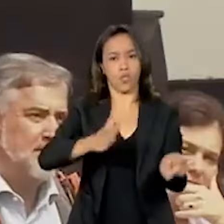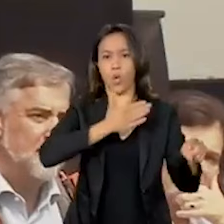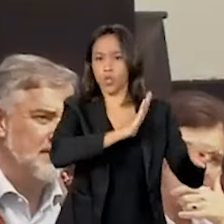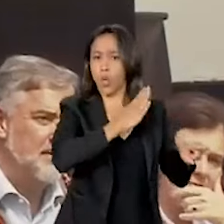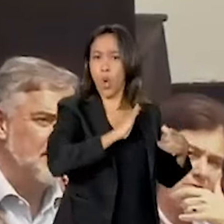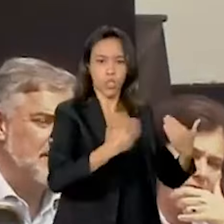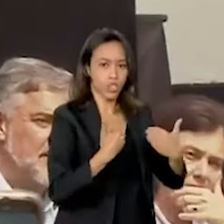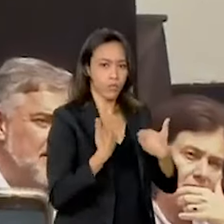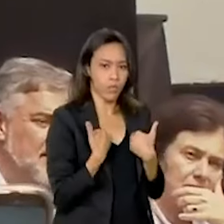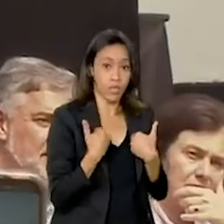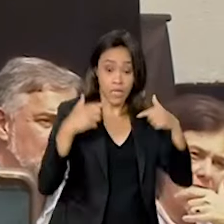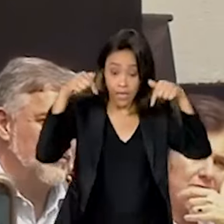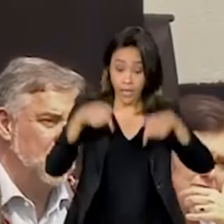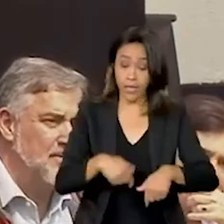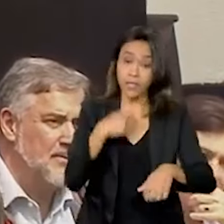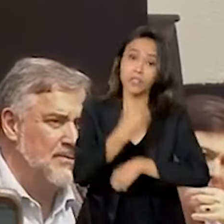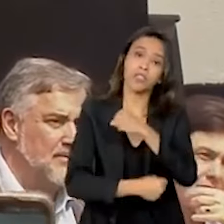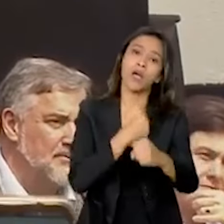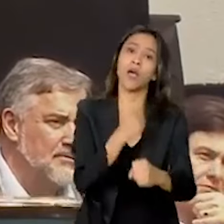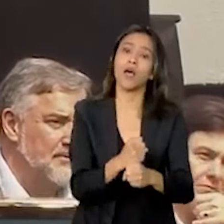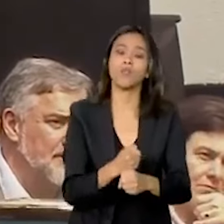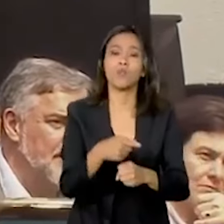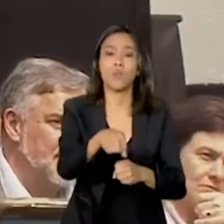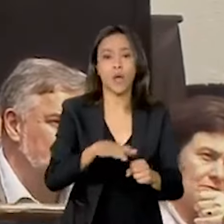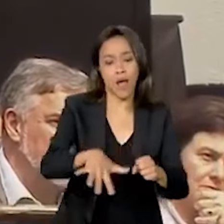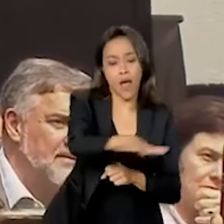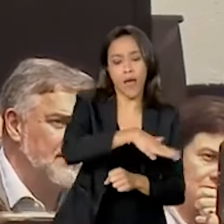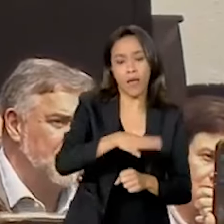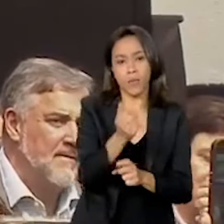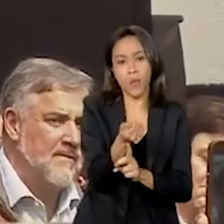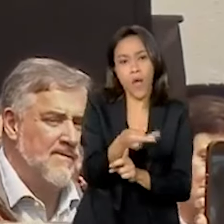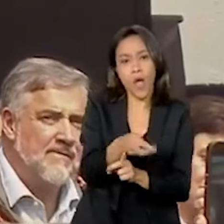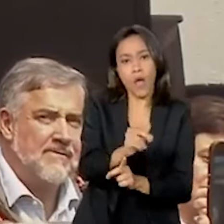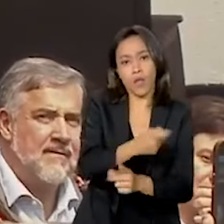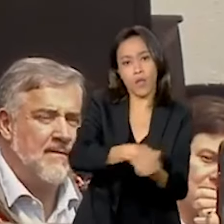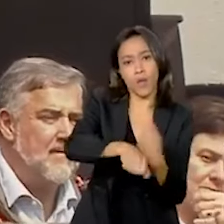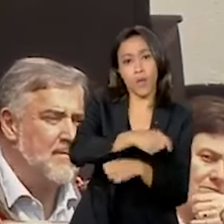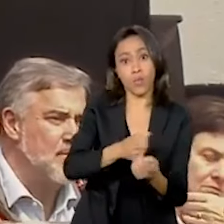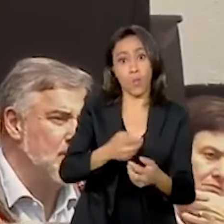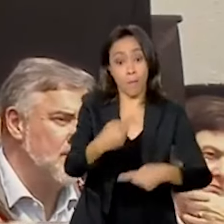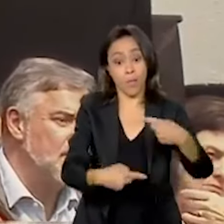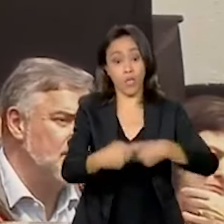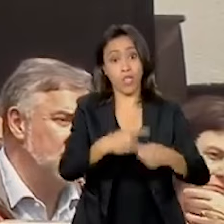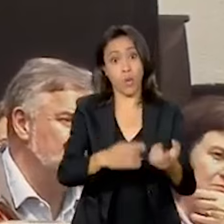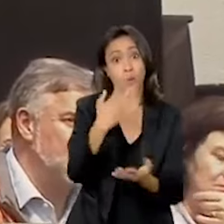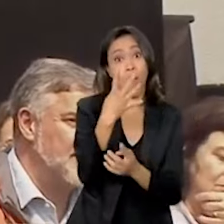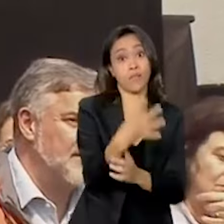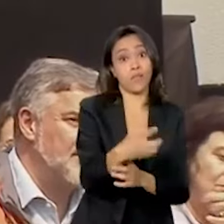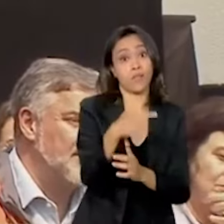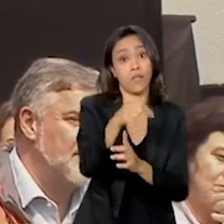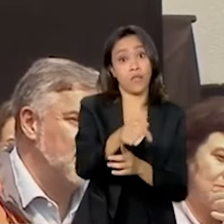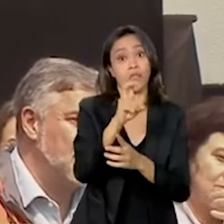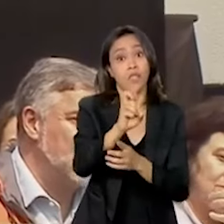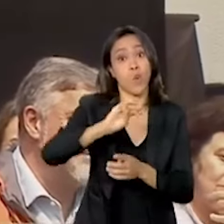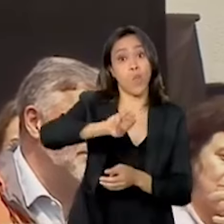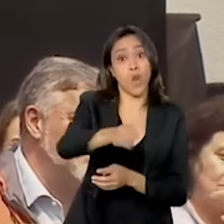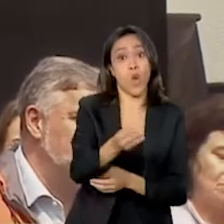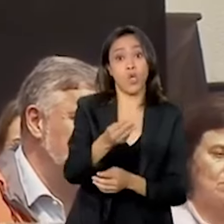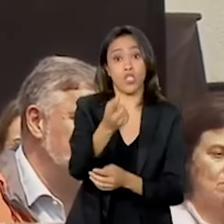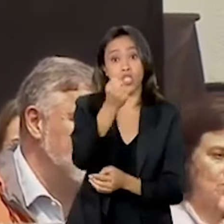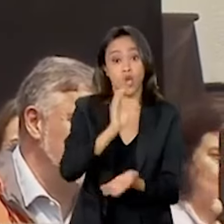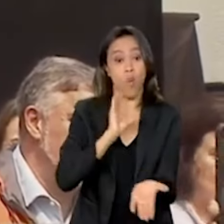agronegócio recebeu do nosso governo uma política de 475 milhões de financiamento, coisa que